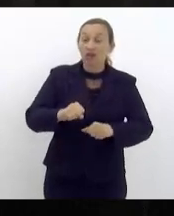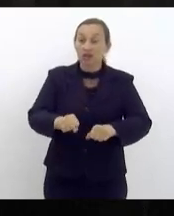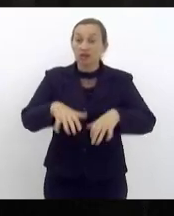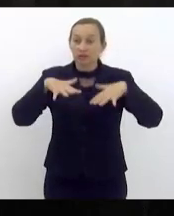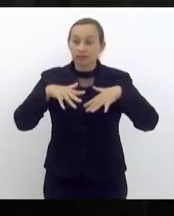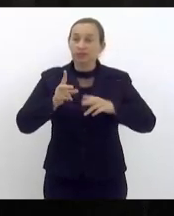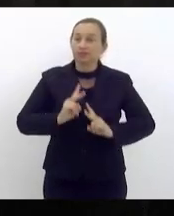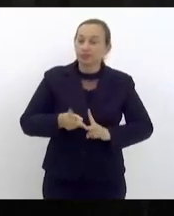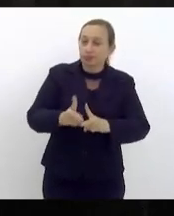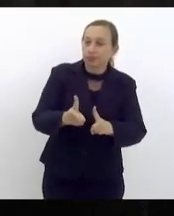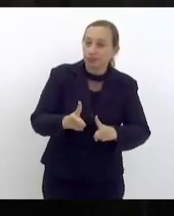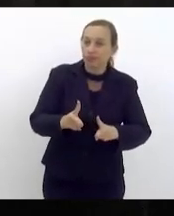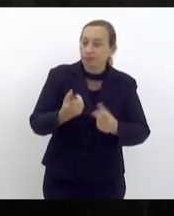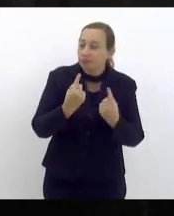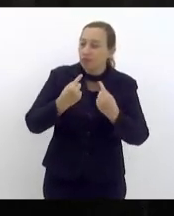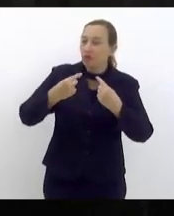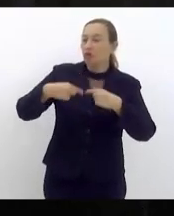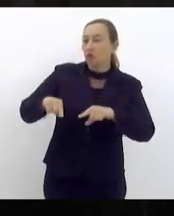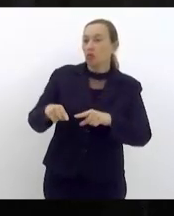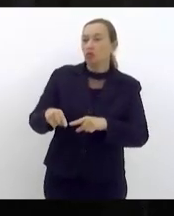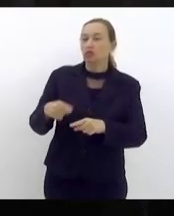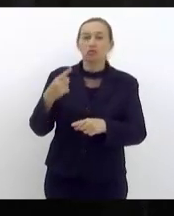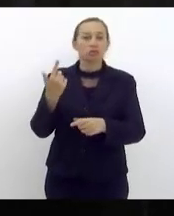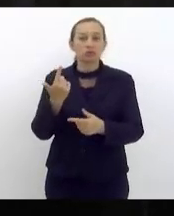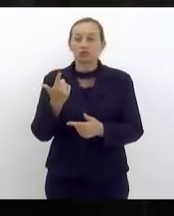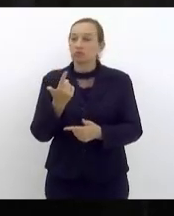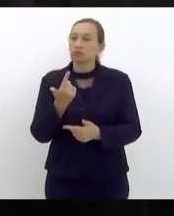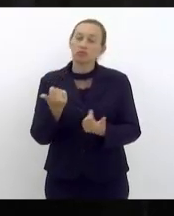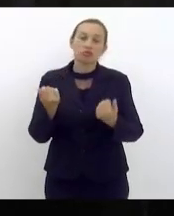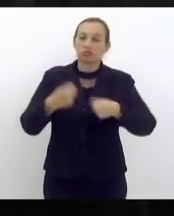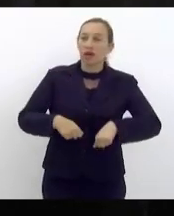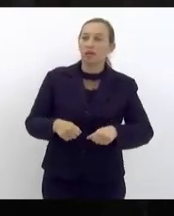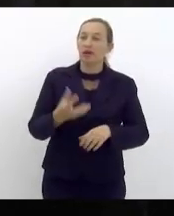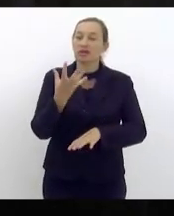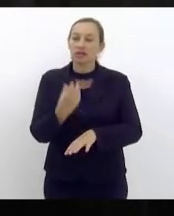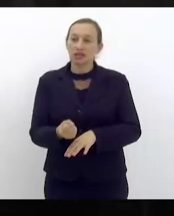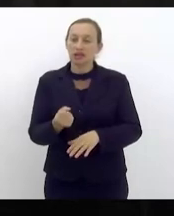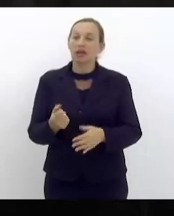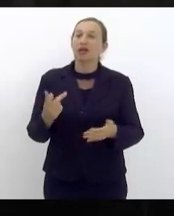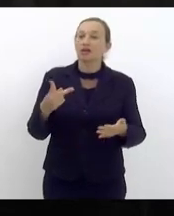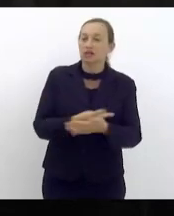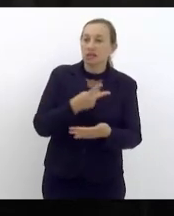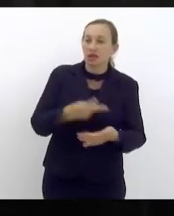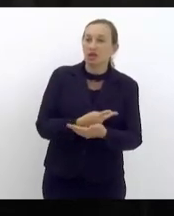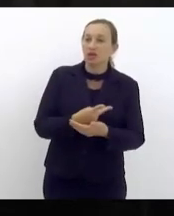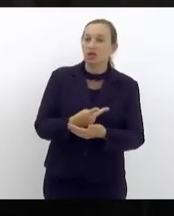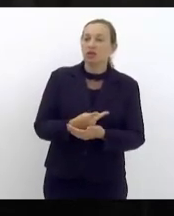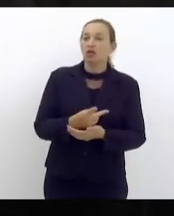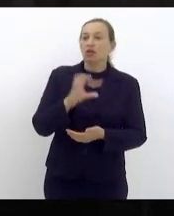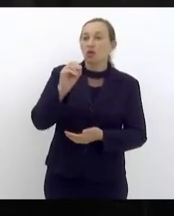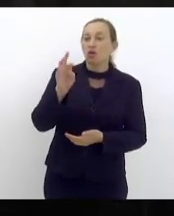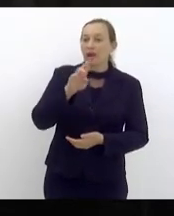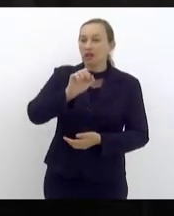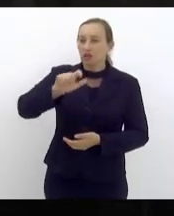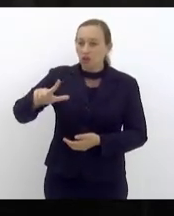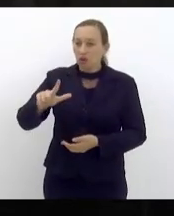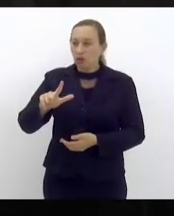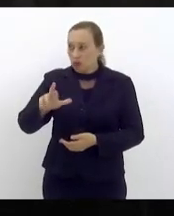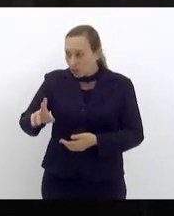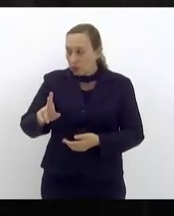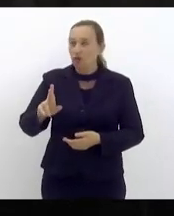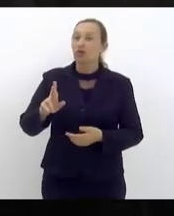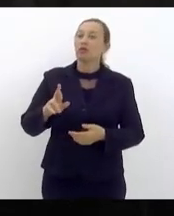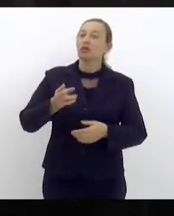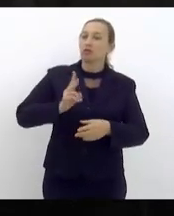tem que continuar se colocando contra isso porque não dá para aceitar essa covardia diária cobradores ficam empresários mafiosos